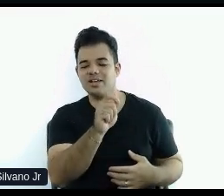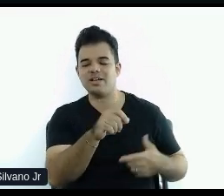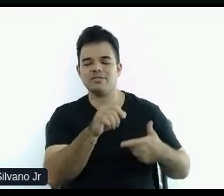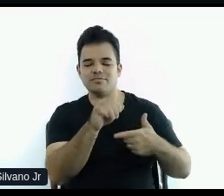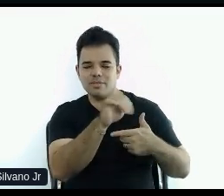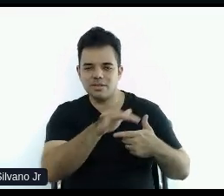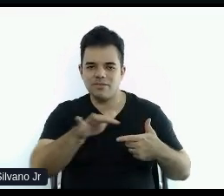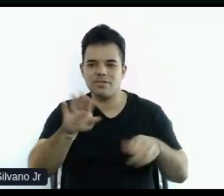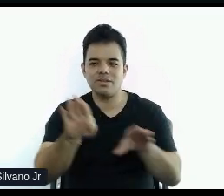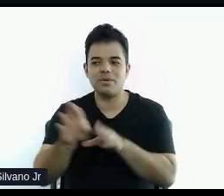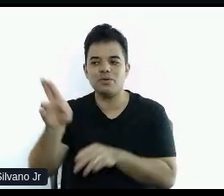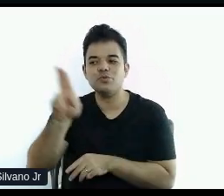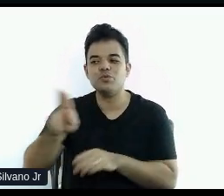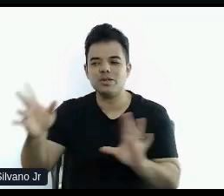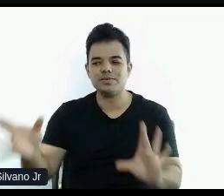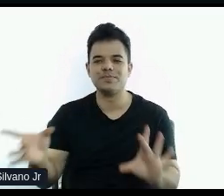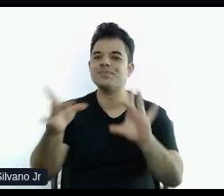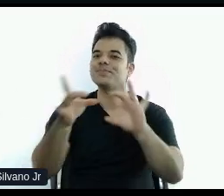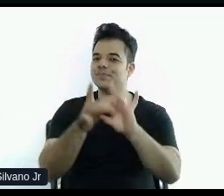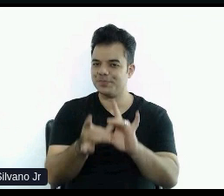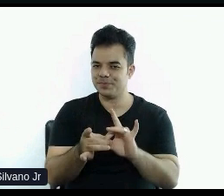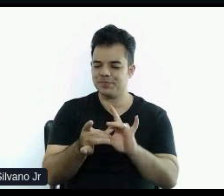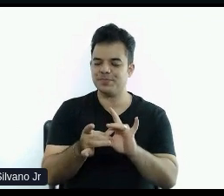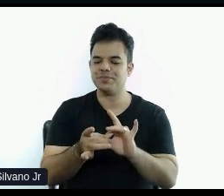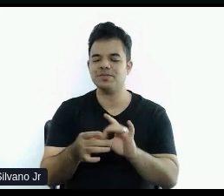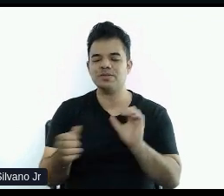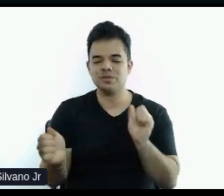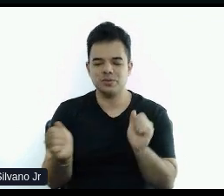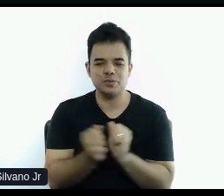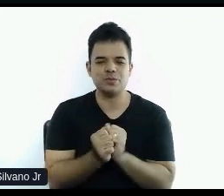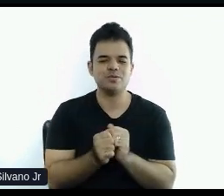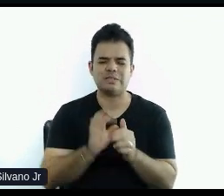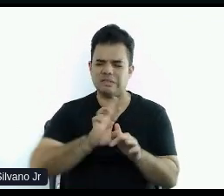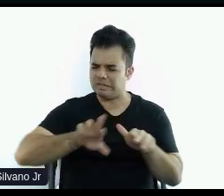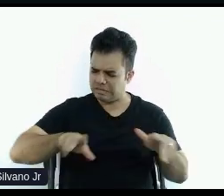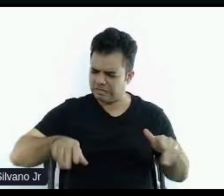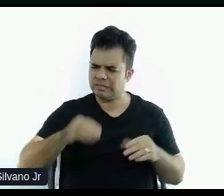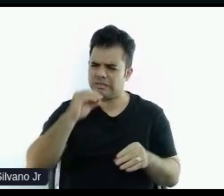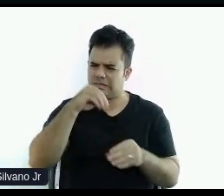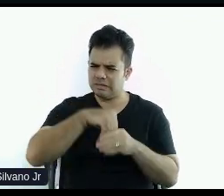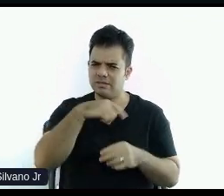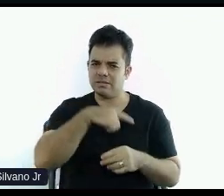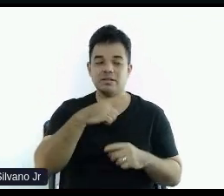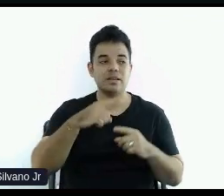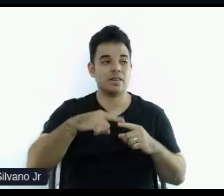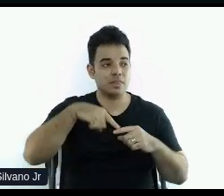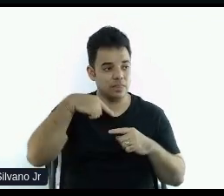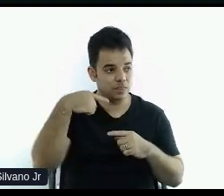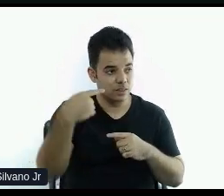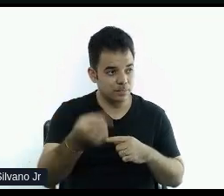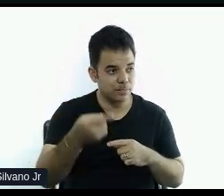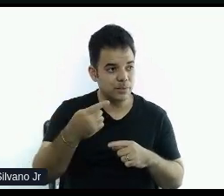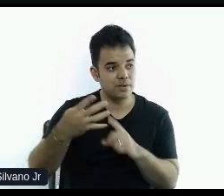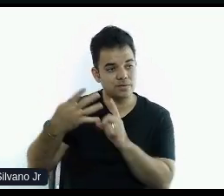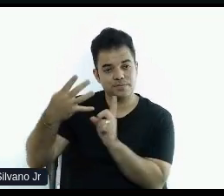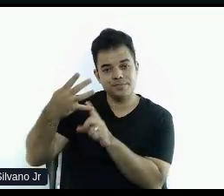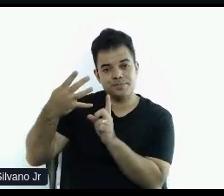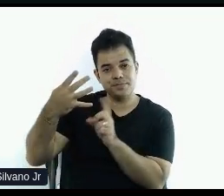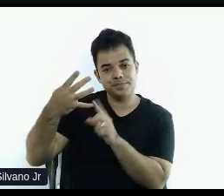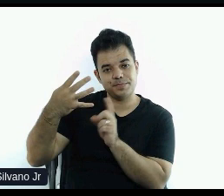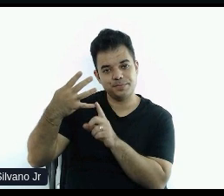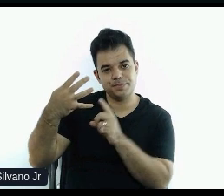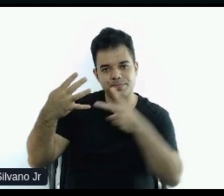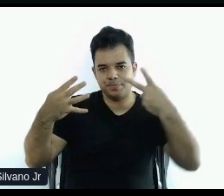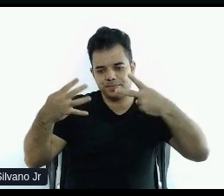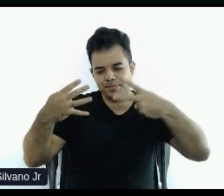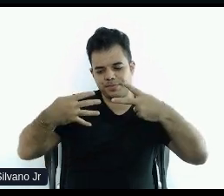item, naquele conjunto de elementos que a gente vai validar. E depois a gente monta o plano de validação, que basicamente é falar o